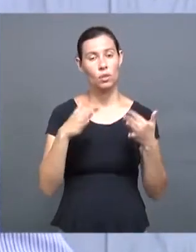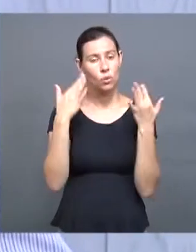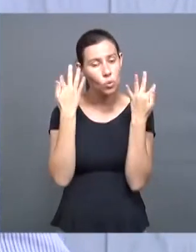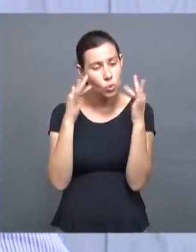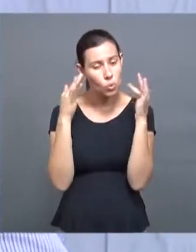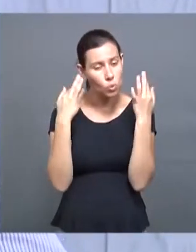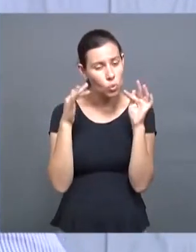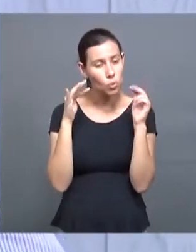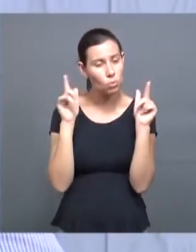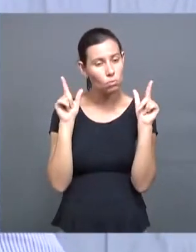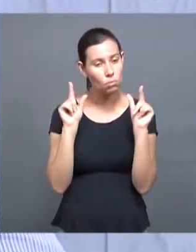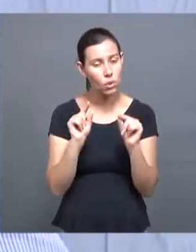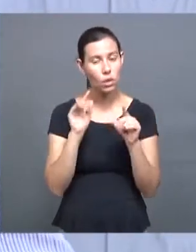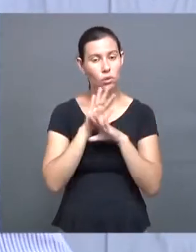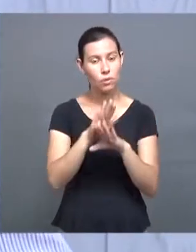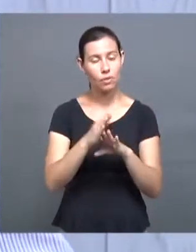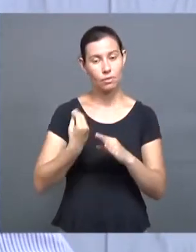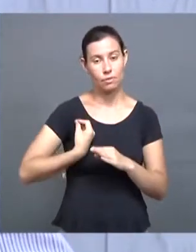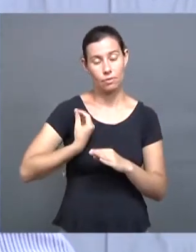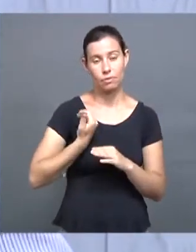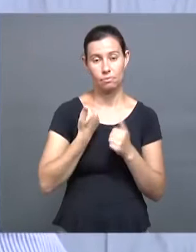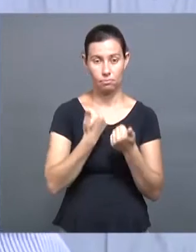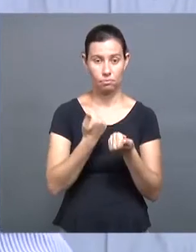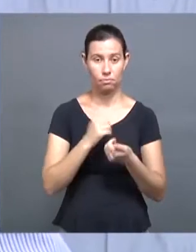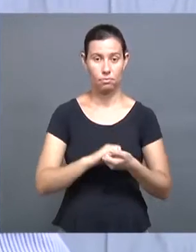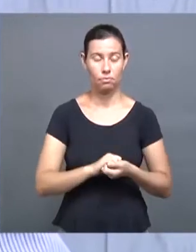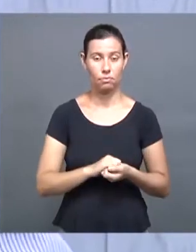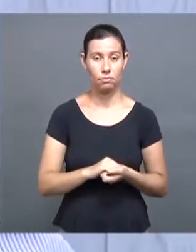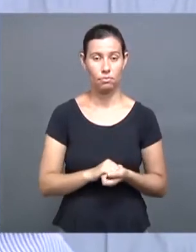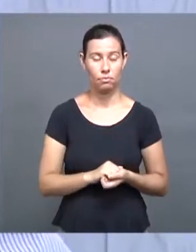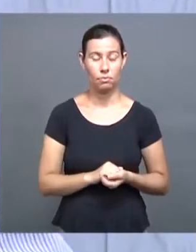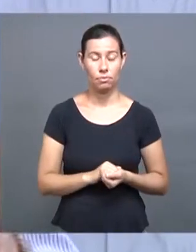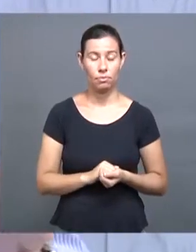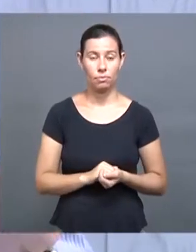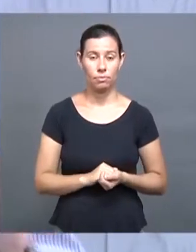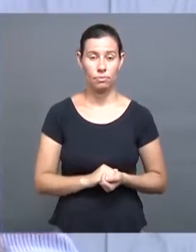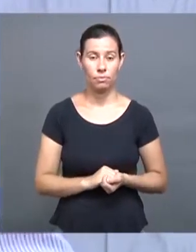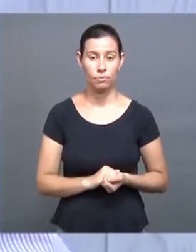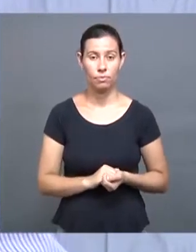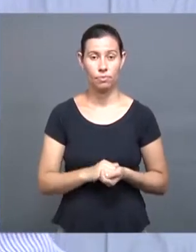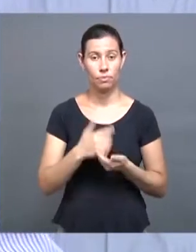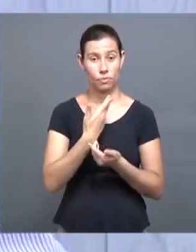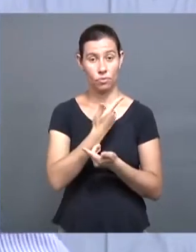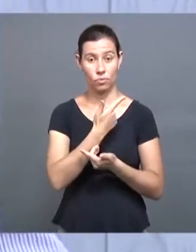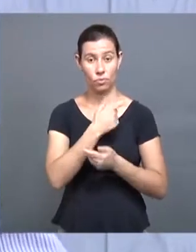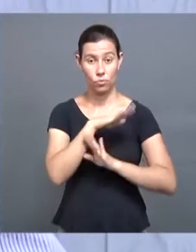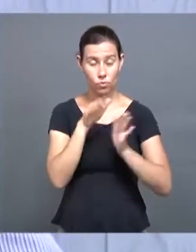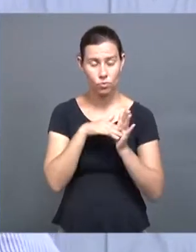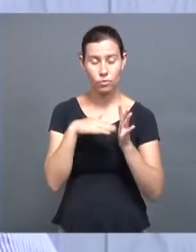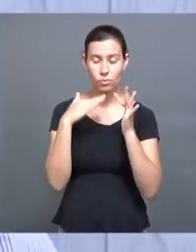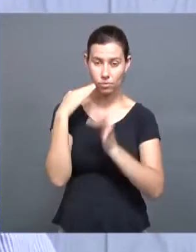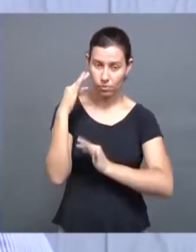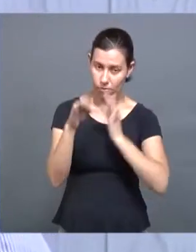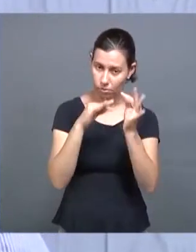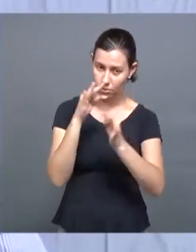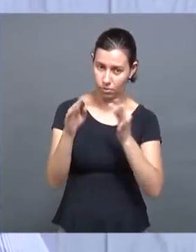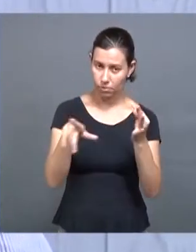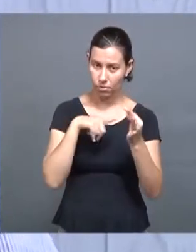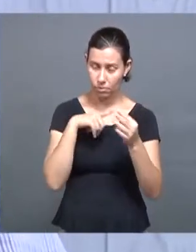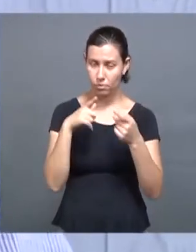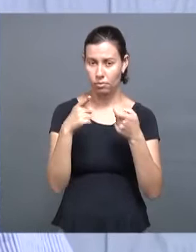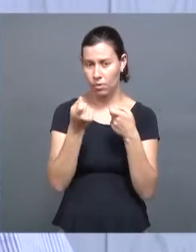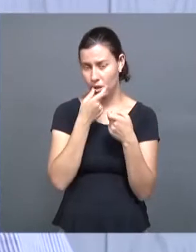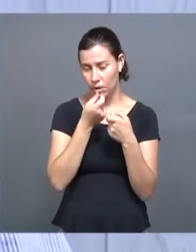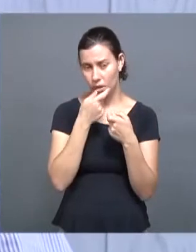por fim, melhora da qualidade de vida. De forma geral, os tratamentos todos para enxaqueca, todos os profiláticos fazem